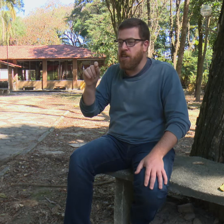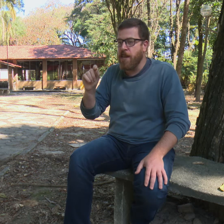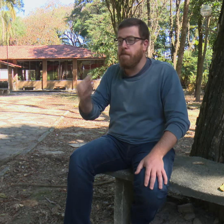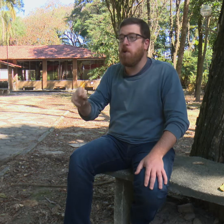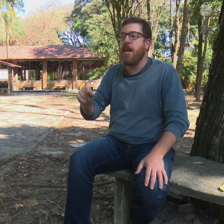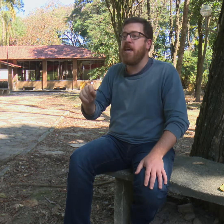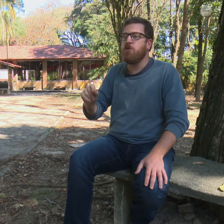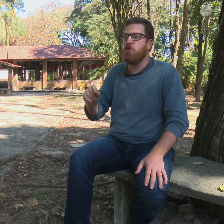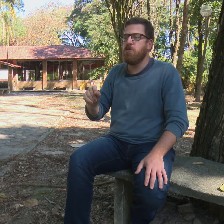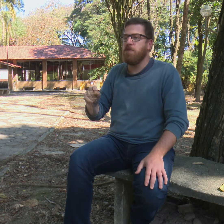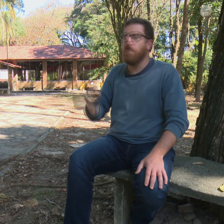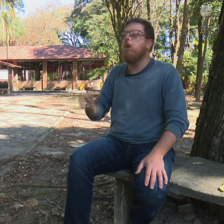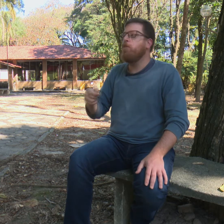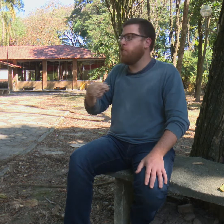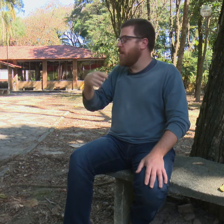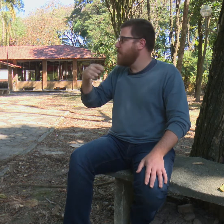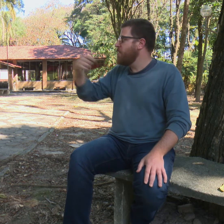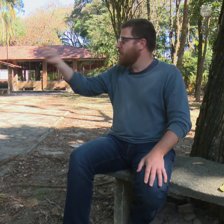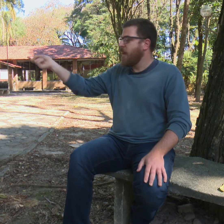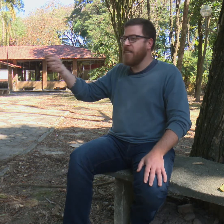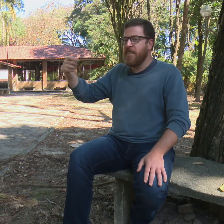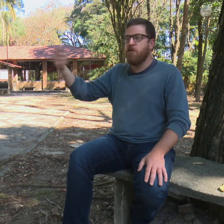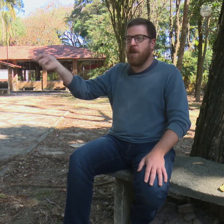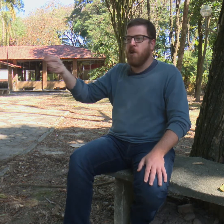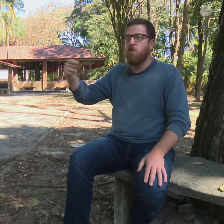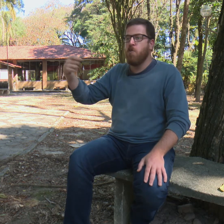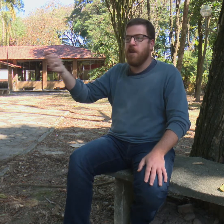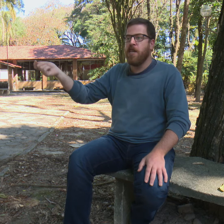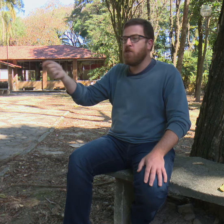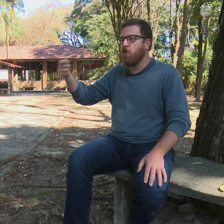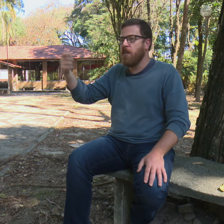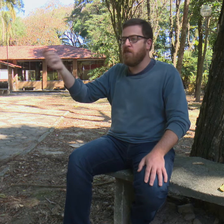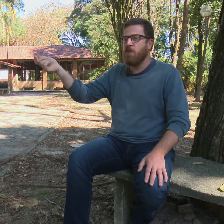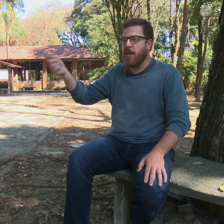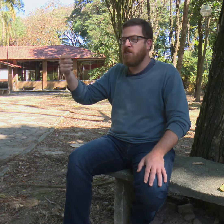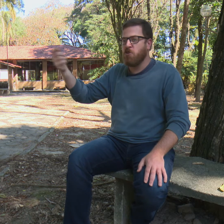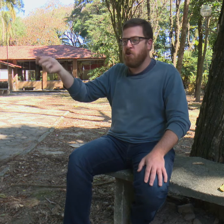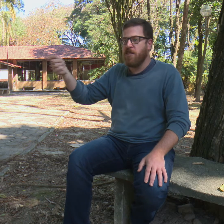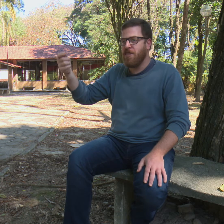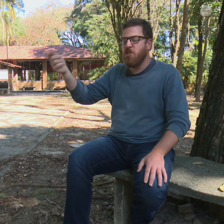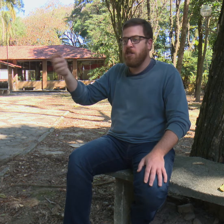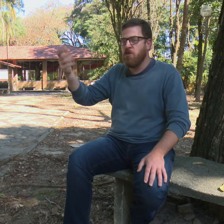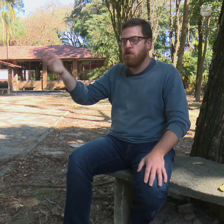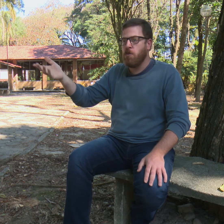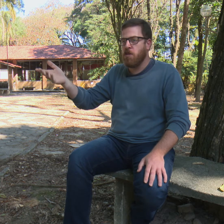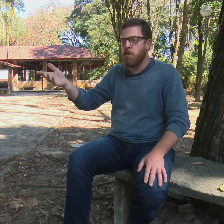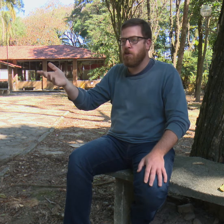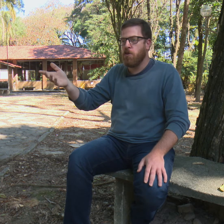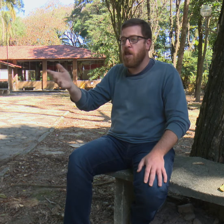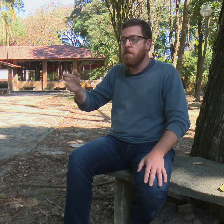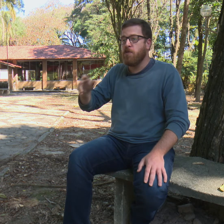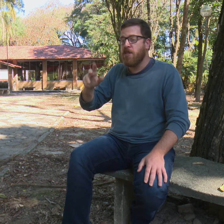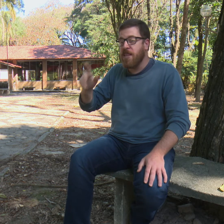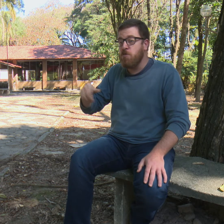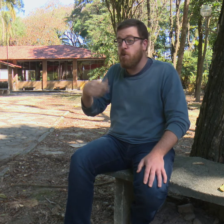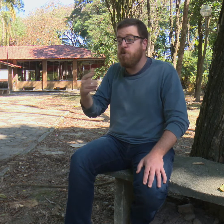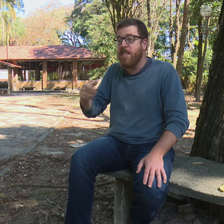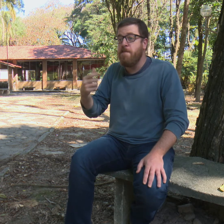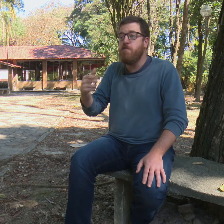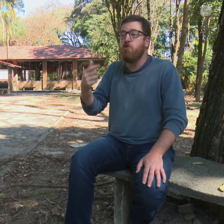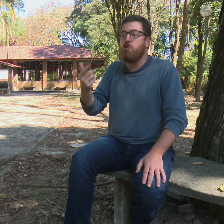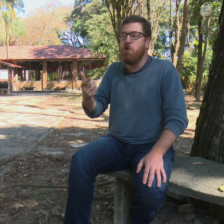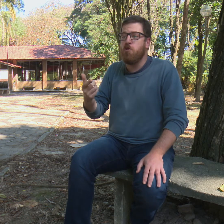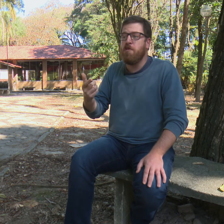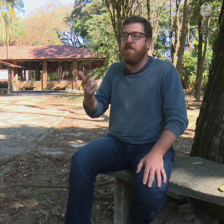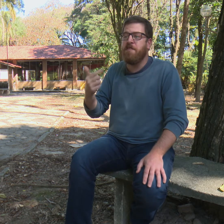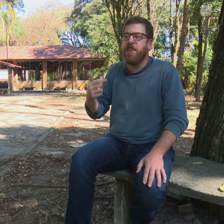não enxerga progresso. Não é que você está andando na rua e trocando agressões e tiros com outras pessoas, mas você está o